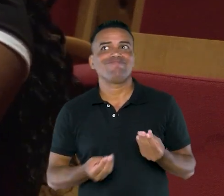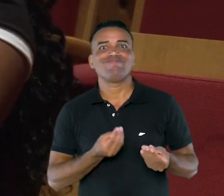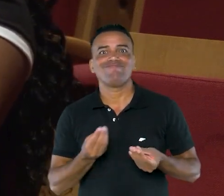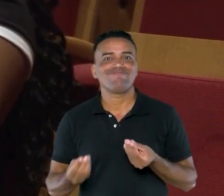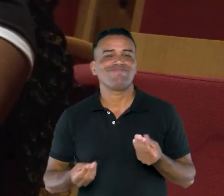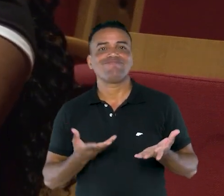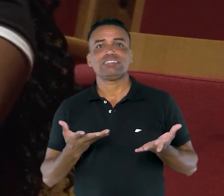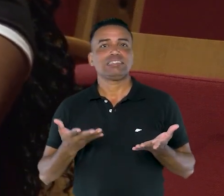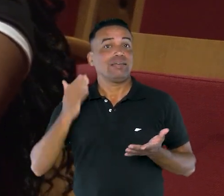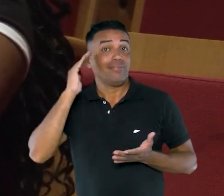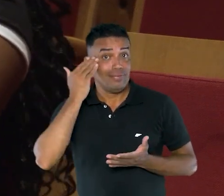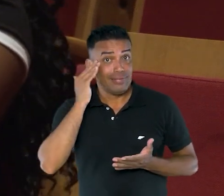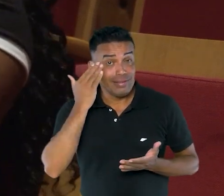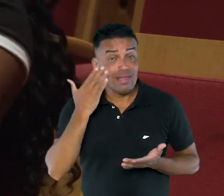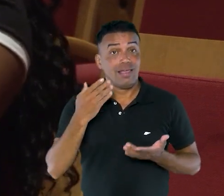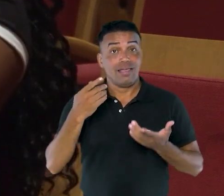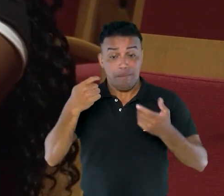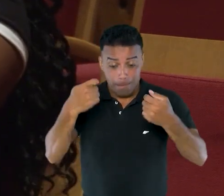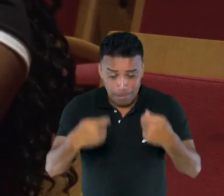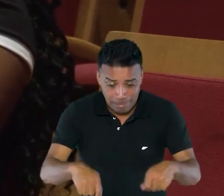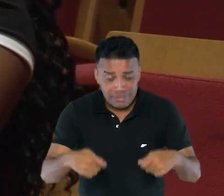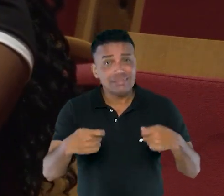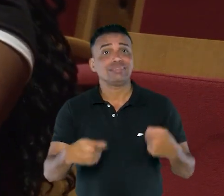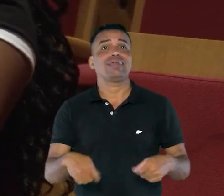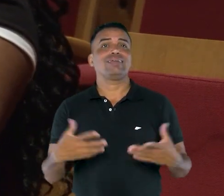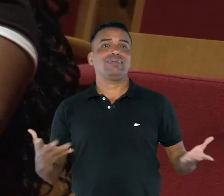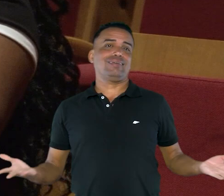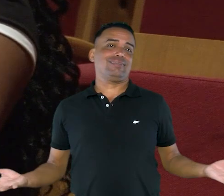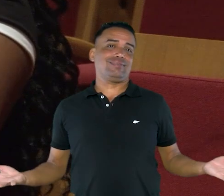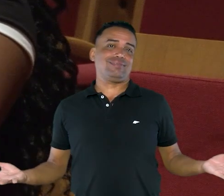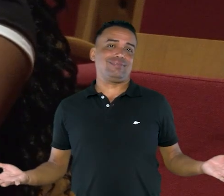faísca, né? Entender essa necessidade